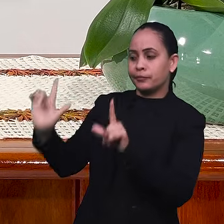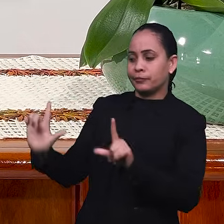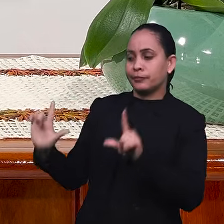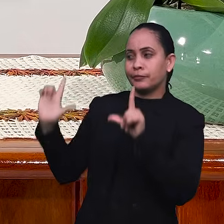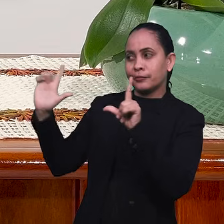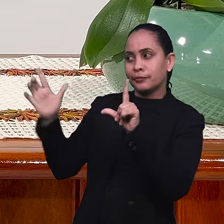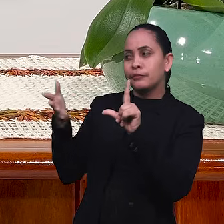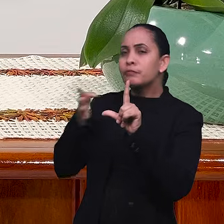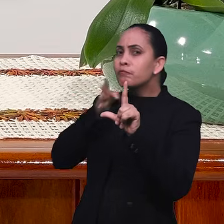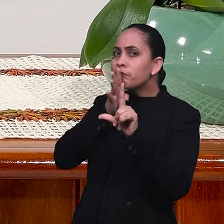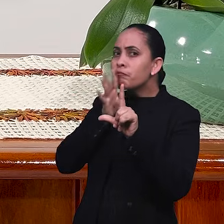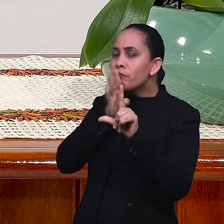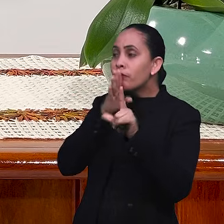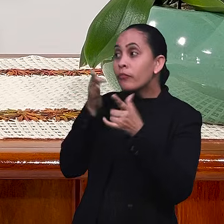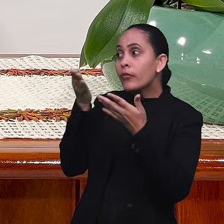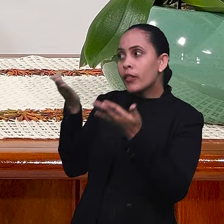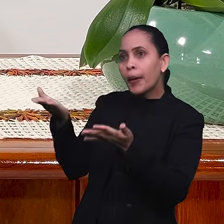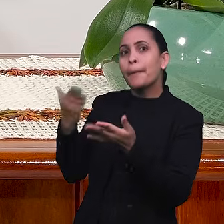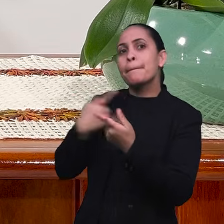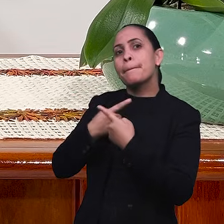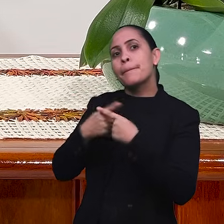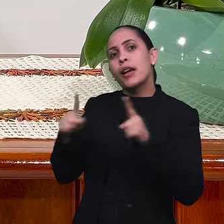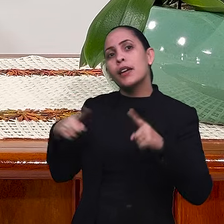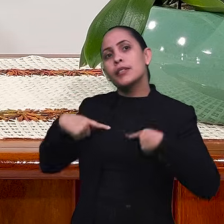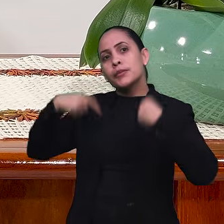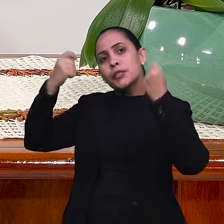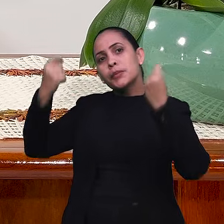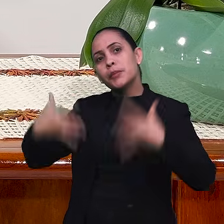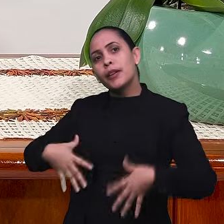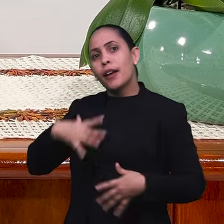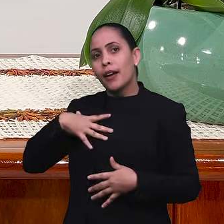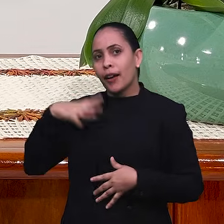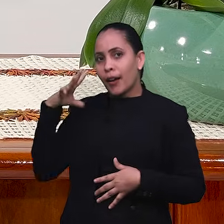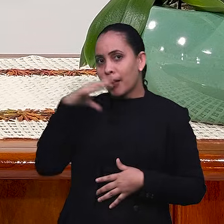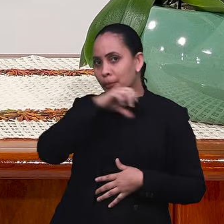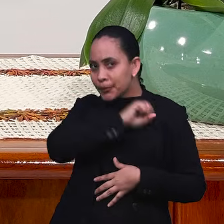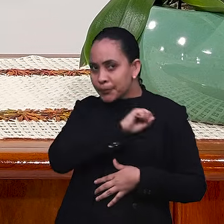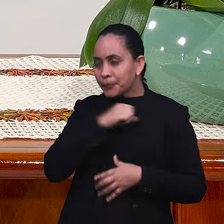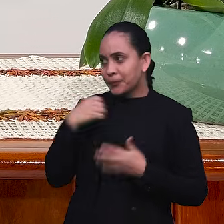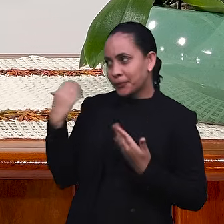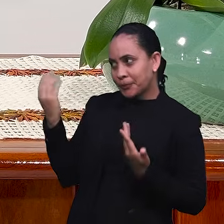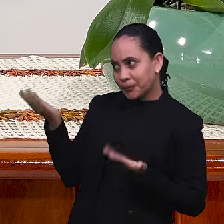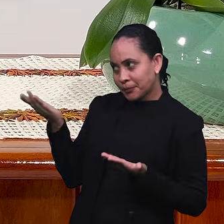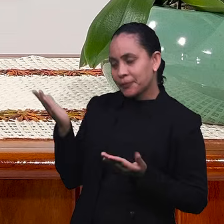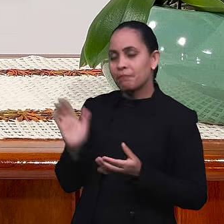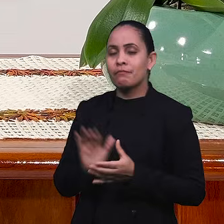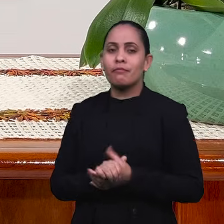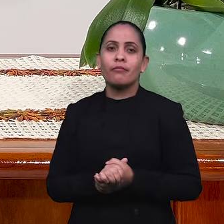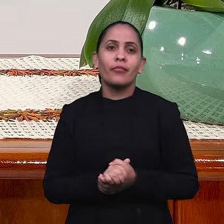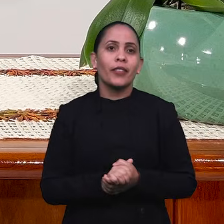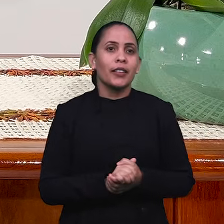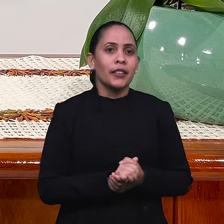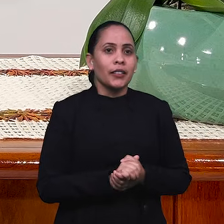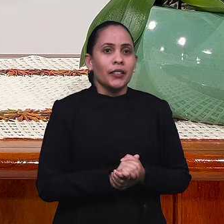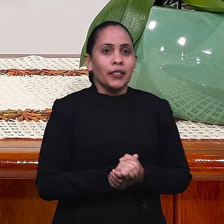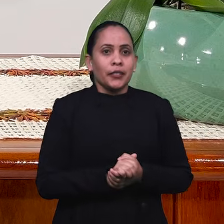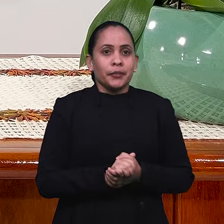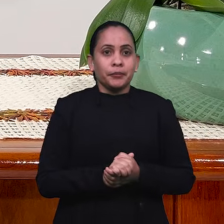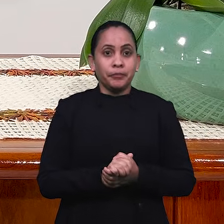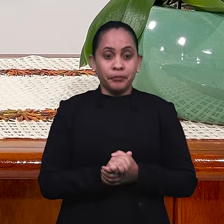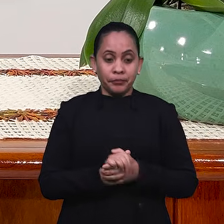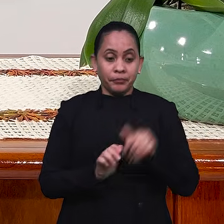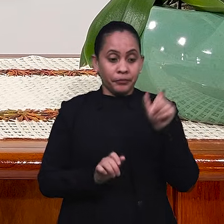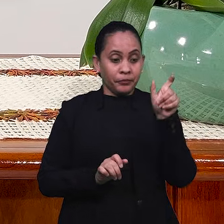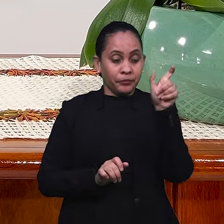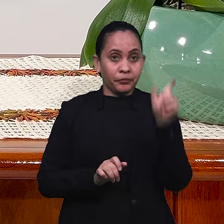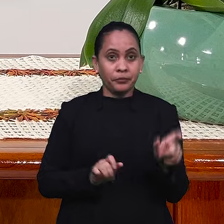bem conhecido, mas eu vou explicar rapidamente. Aqui está. Nessa linha preta, os irmãos podem